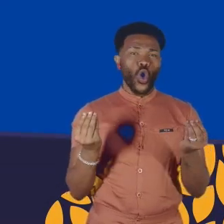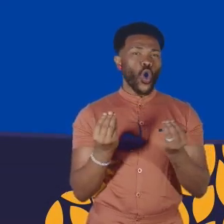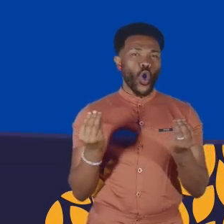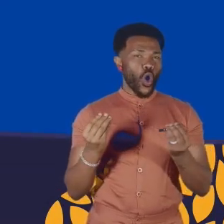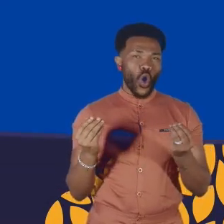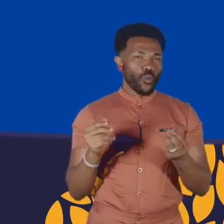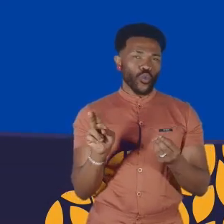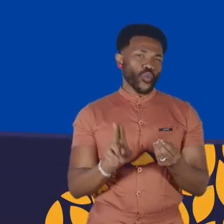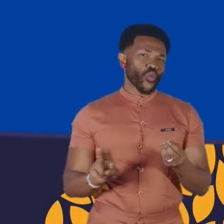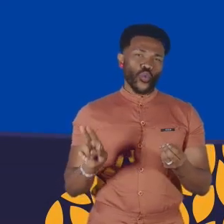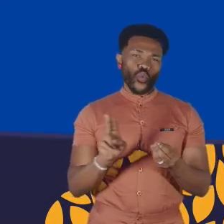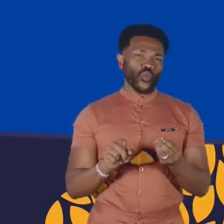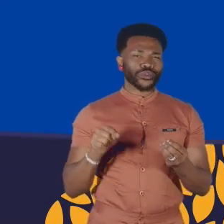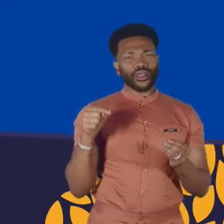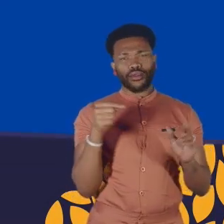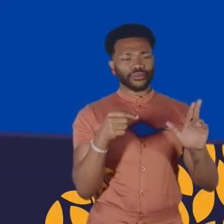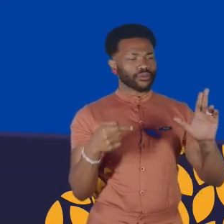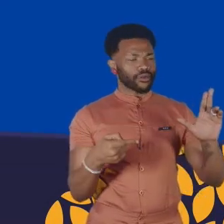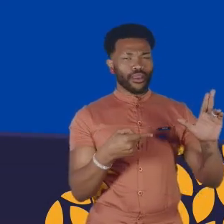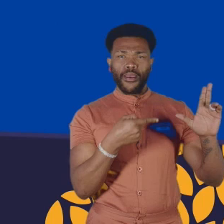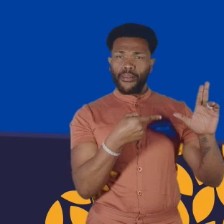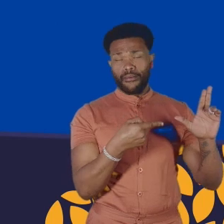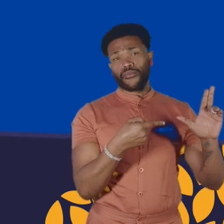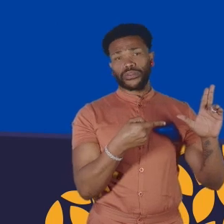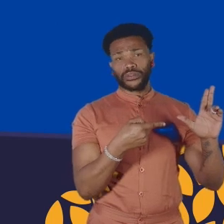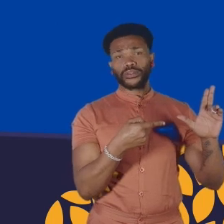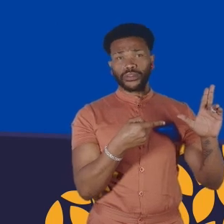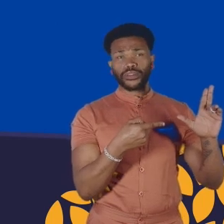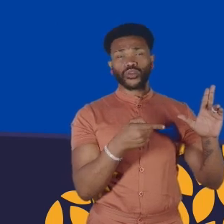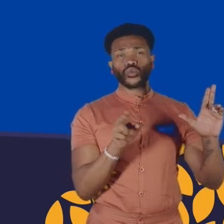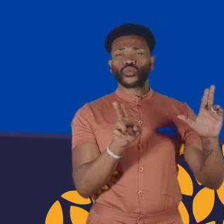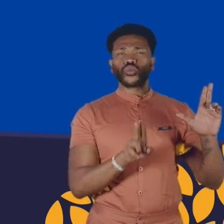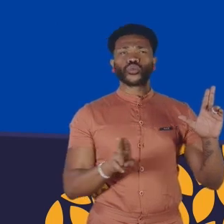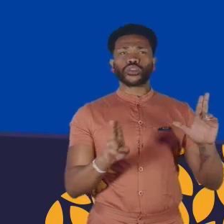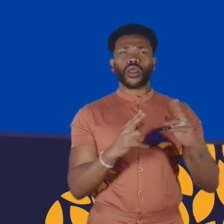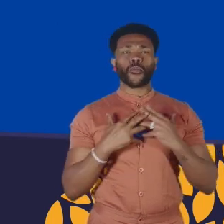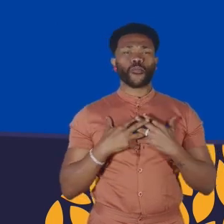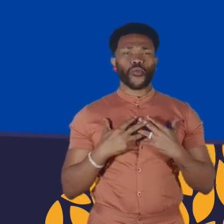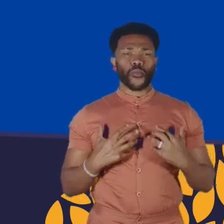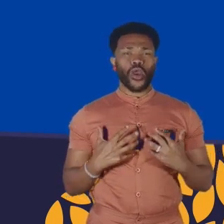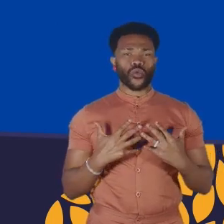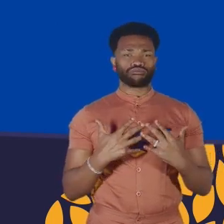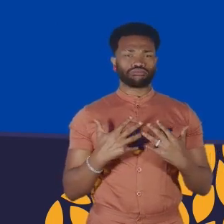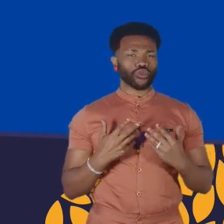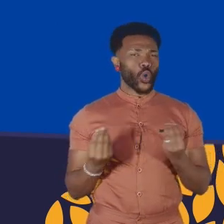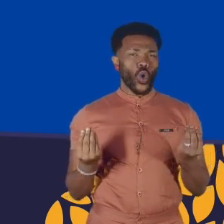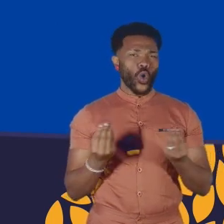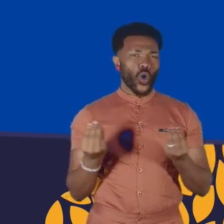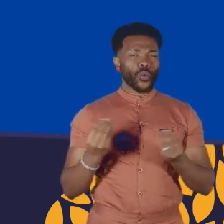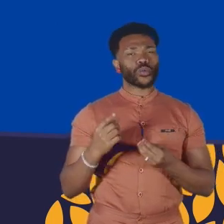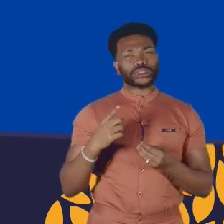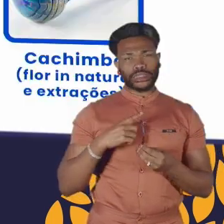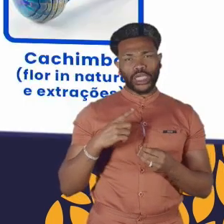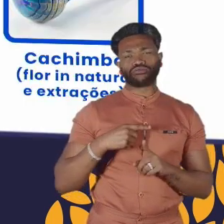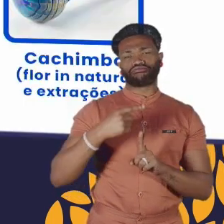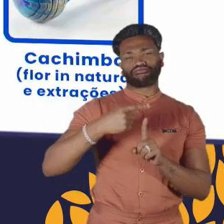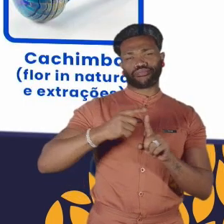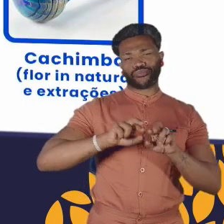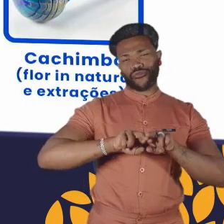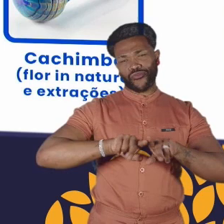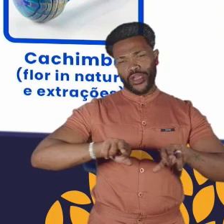Como que consome essa cannabis? Por via pulmonar. São vários os meios.